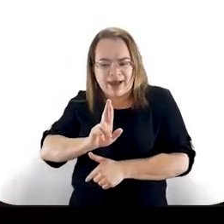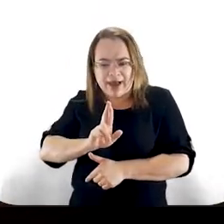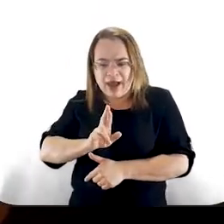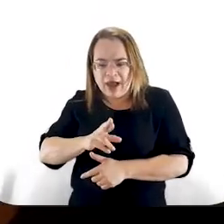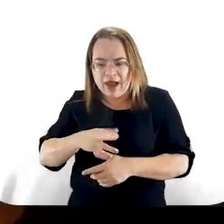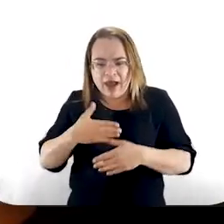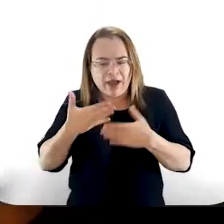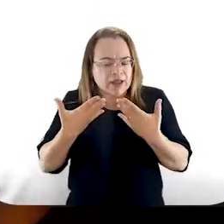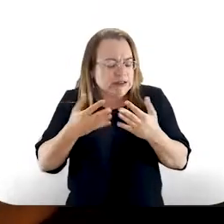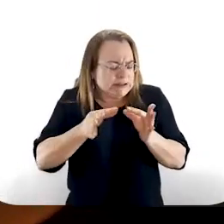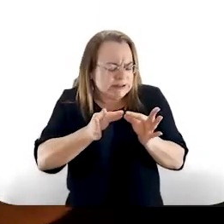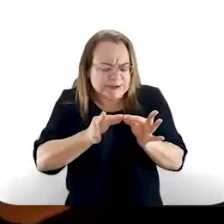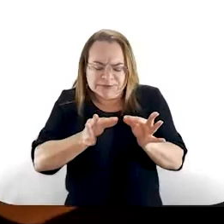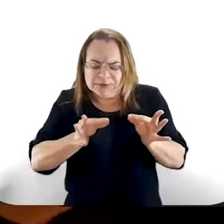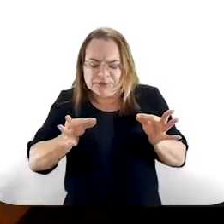invisível,